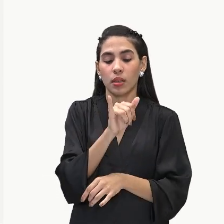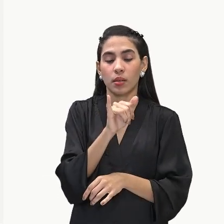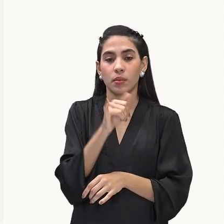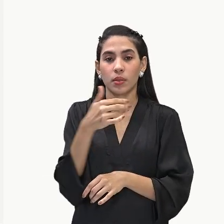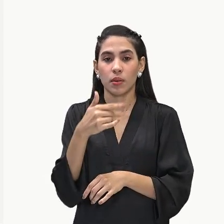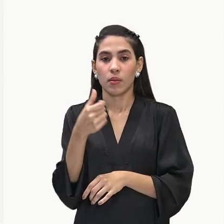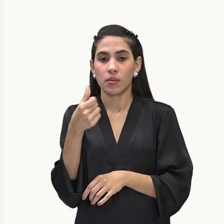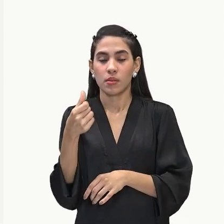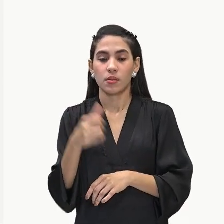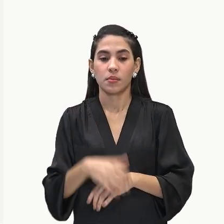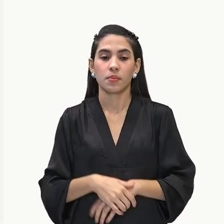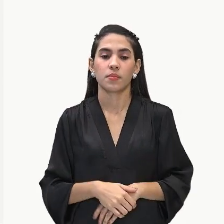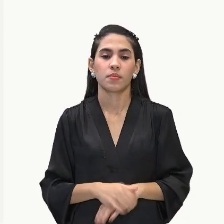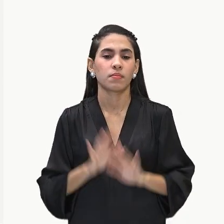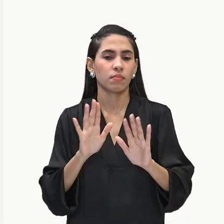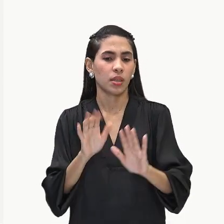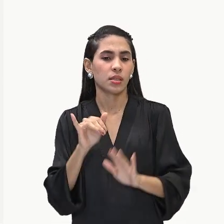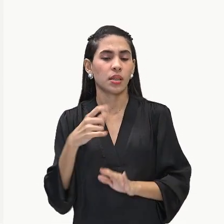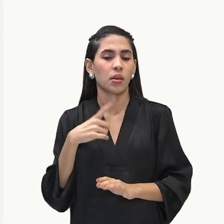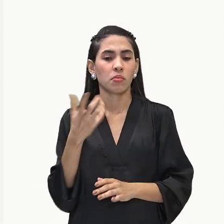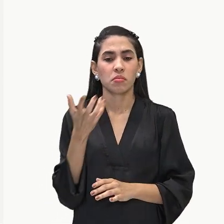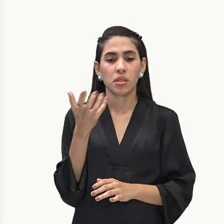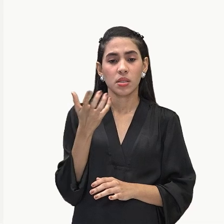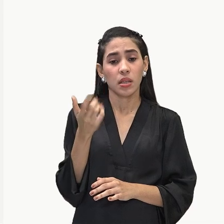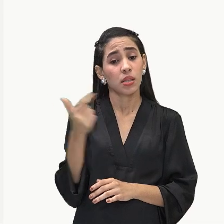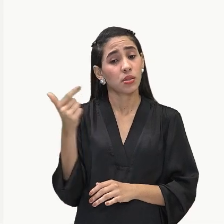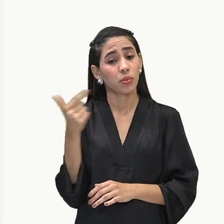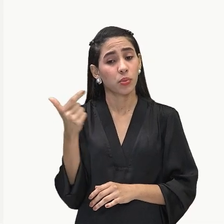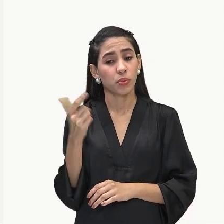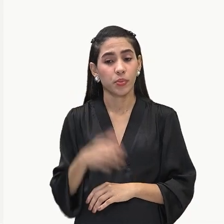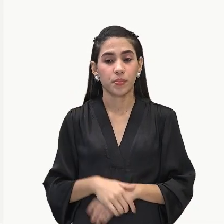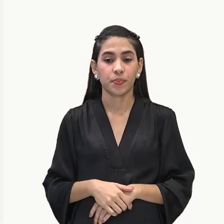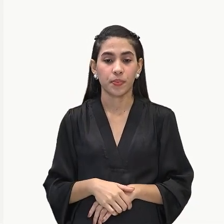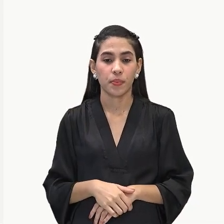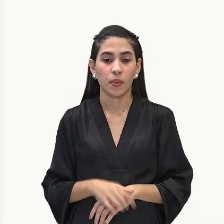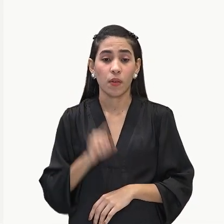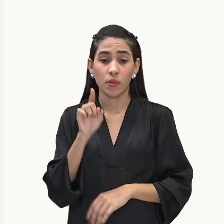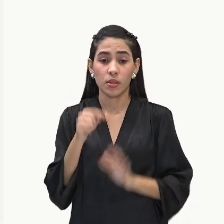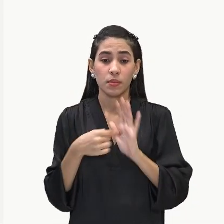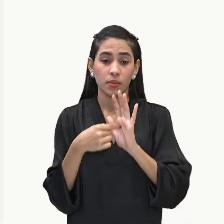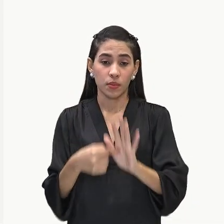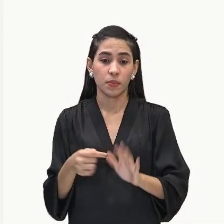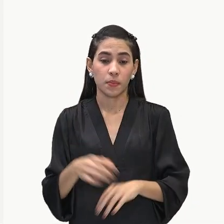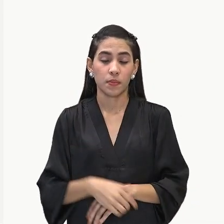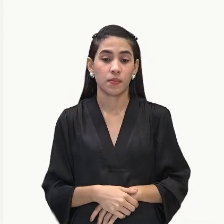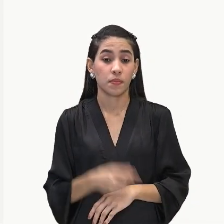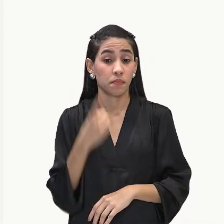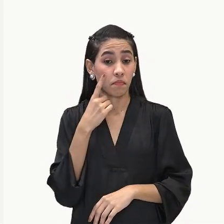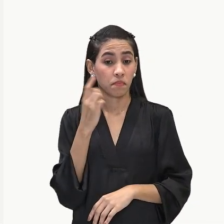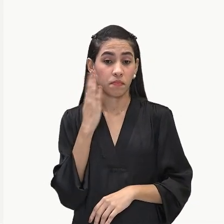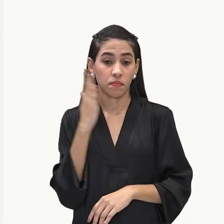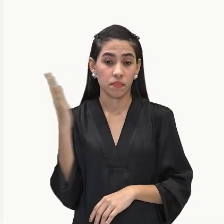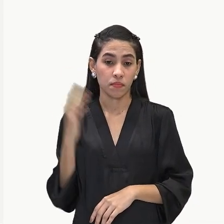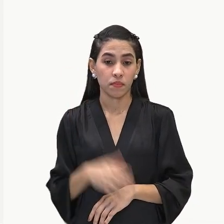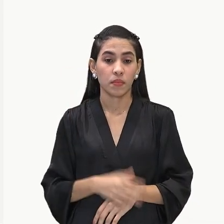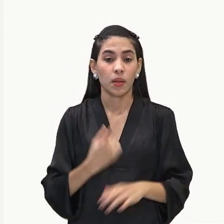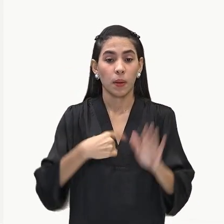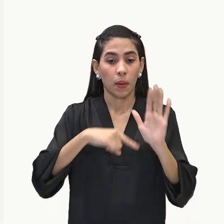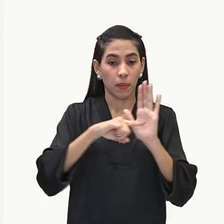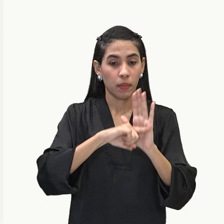de 6. Mas e se eu fizer lá no segundo modo, professora, que a senhora apresentou? Vamos ver. Menos